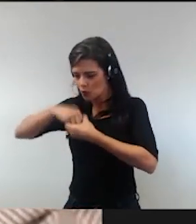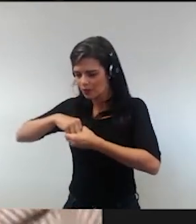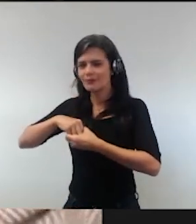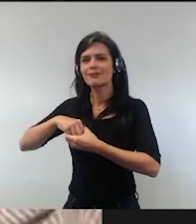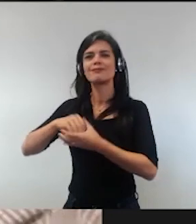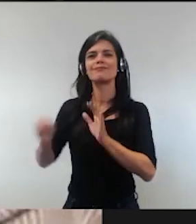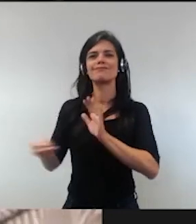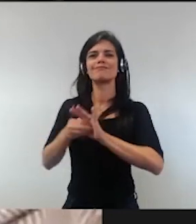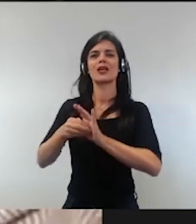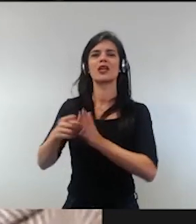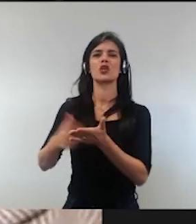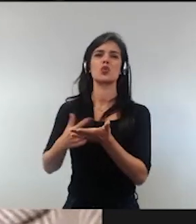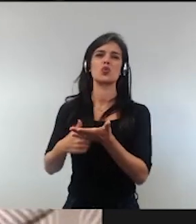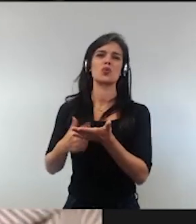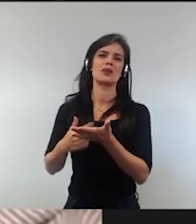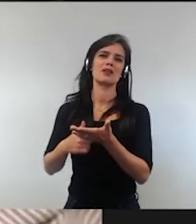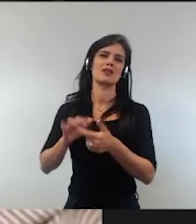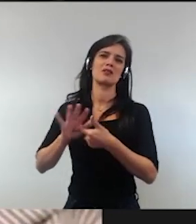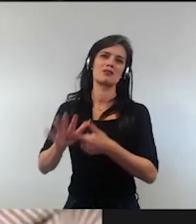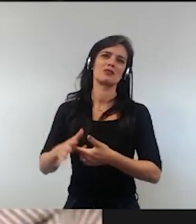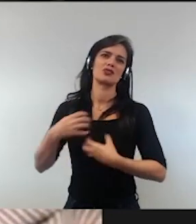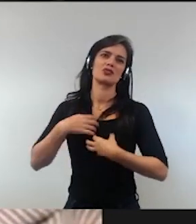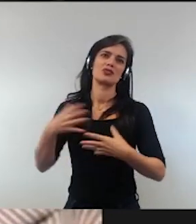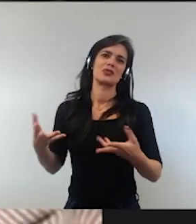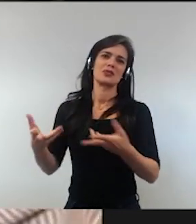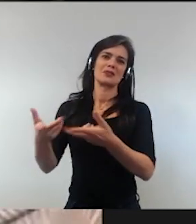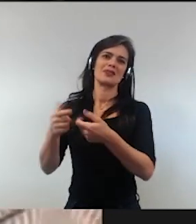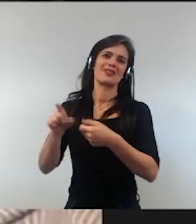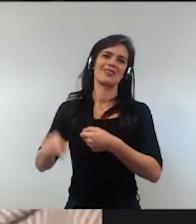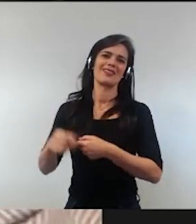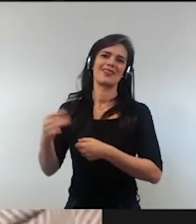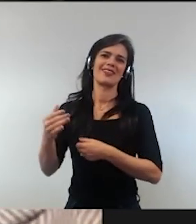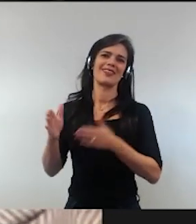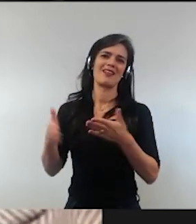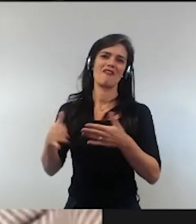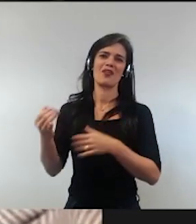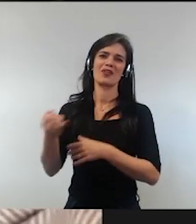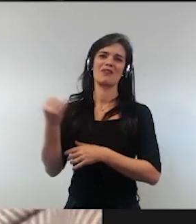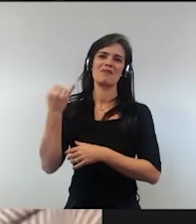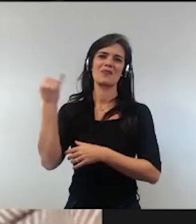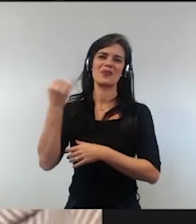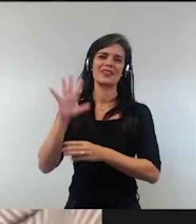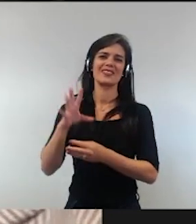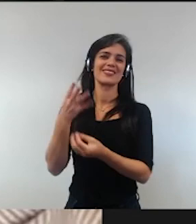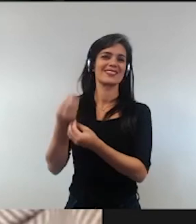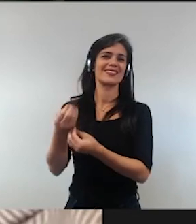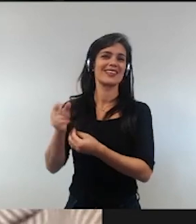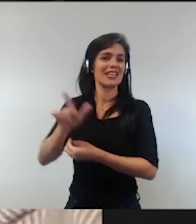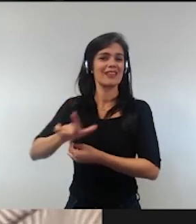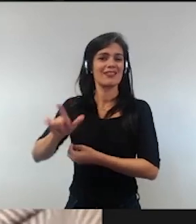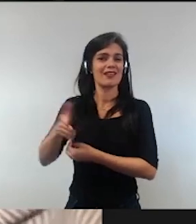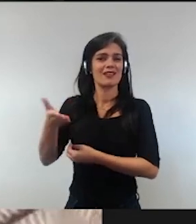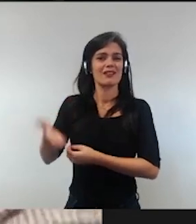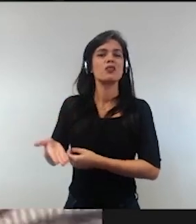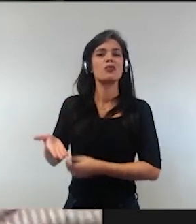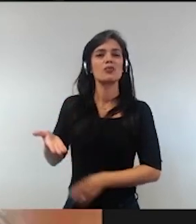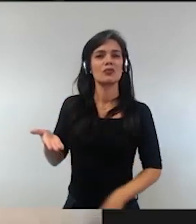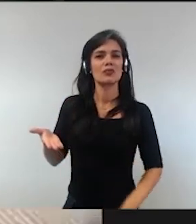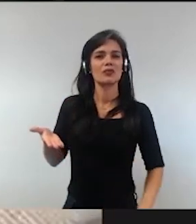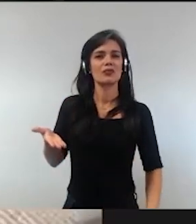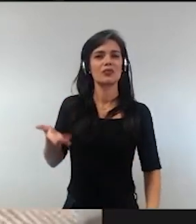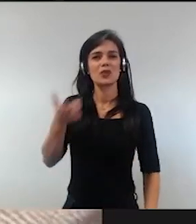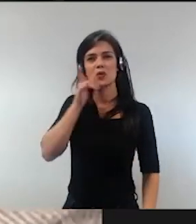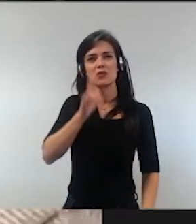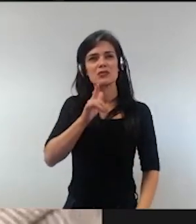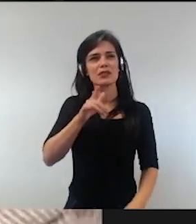extraordinária. Esse é o lado importante da arte, esse é o lado importante de uma literatura. Ver o